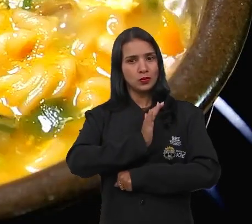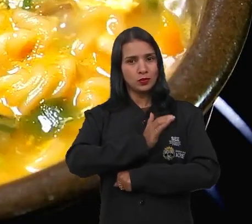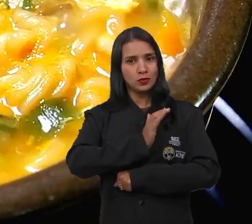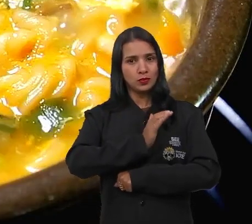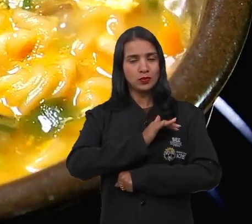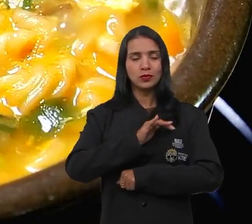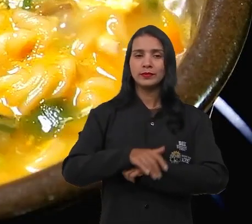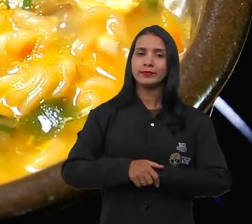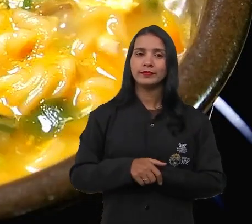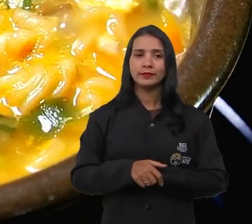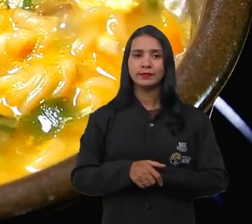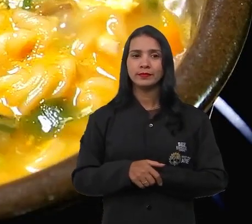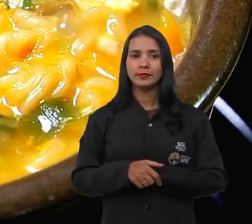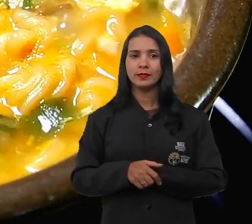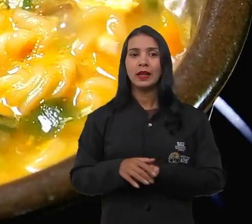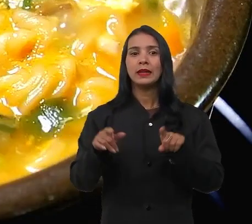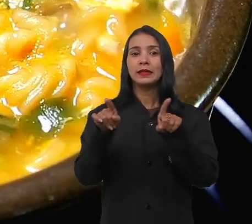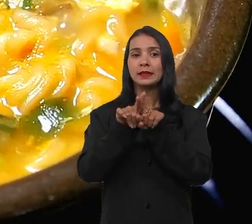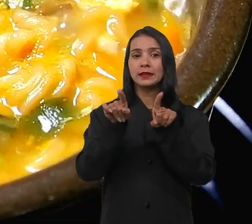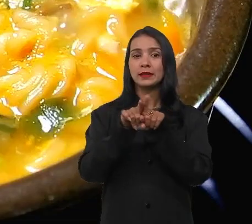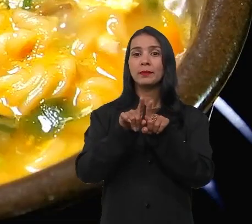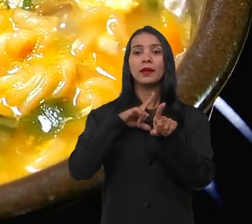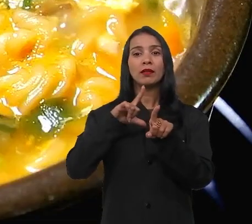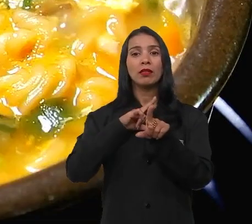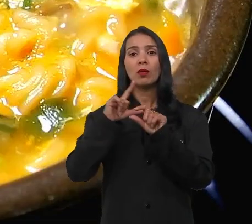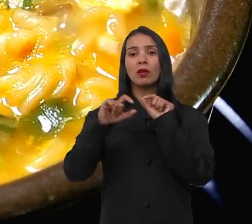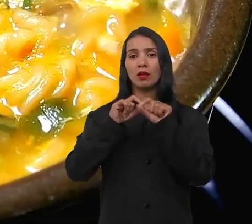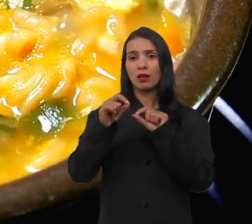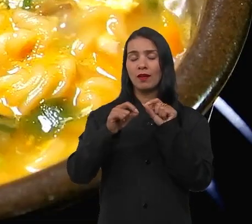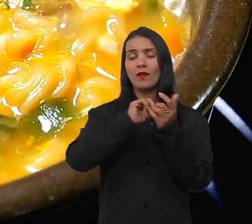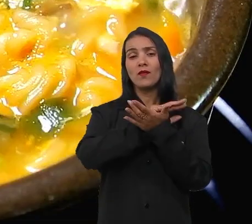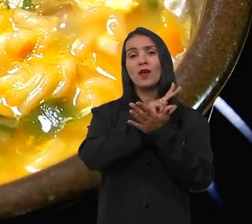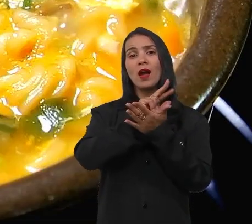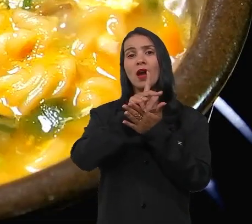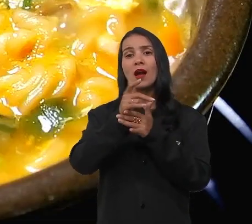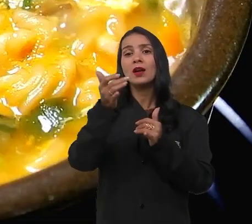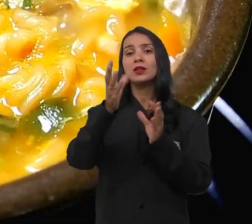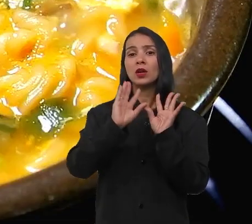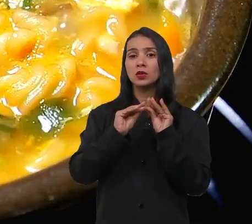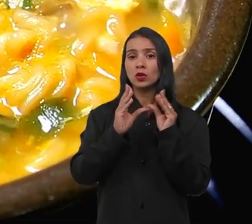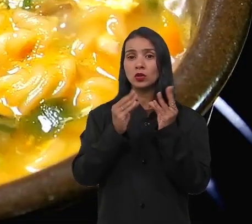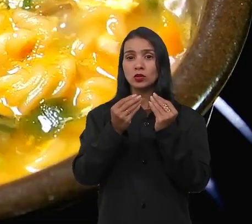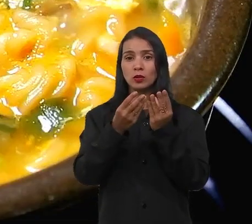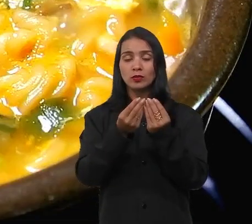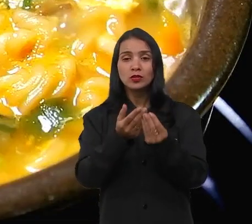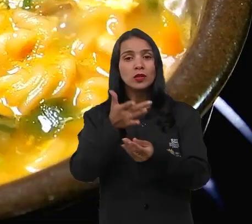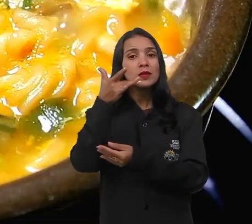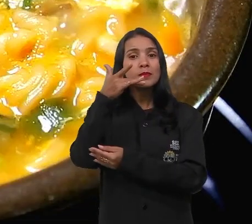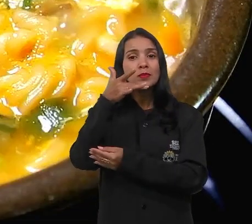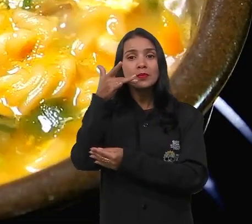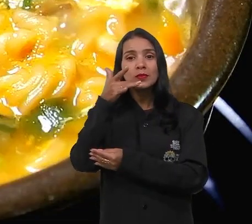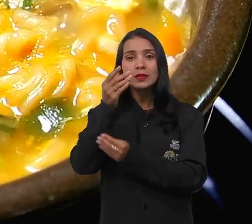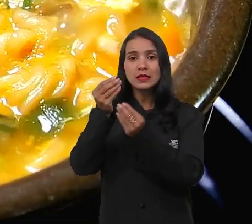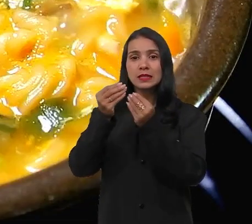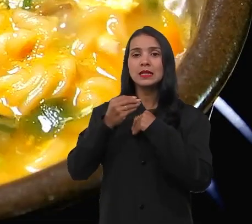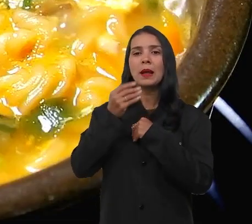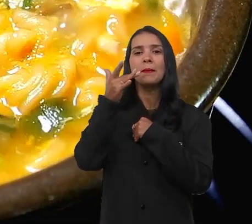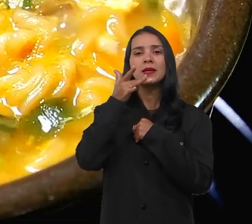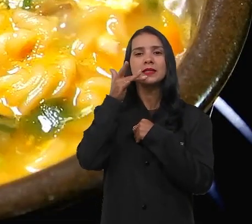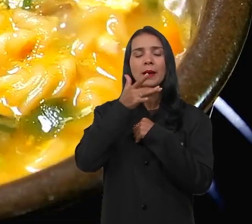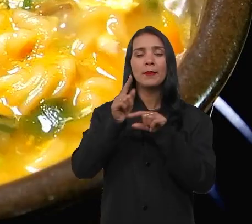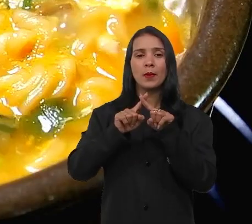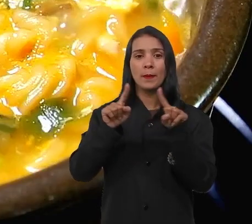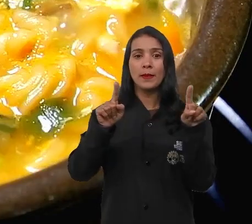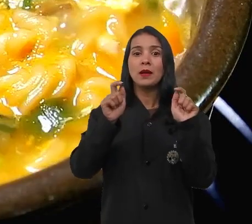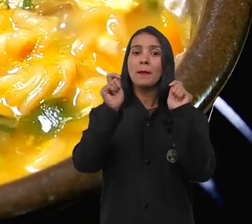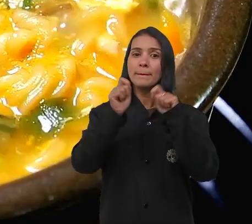diversos realçadores de sabor, como o glutamato monossódico, né, que também em excesso pode causar ali